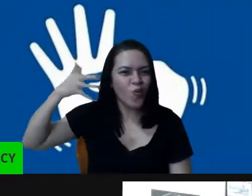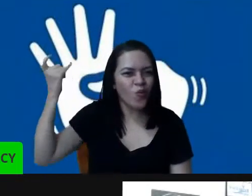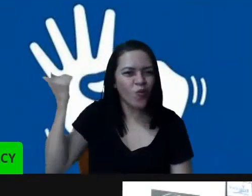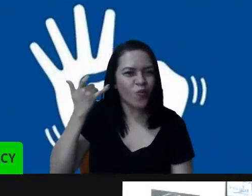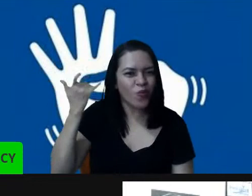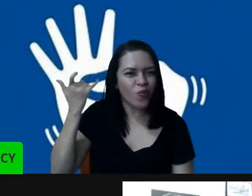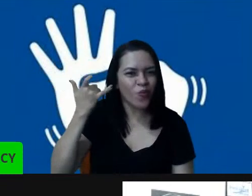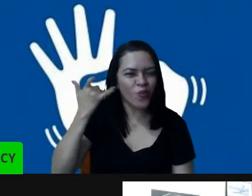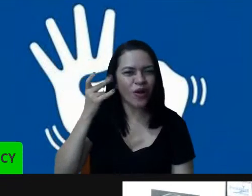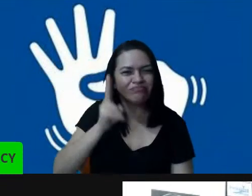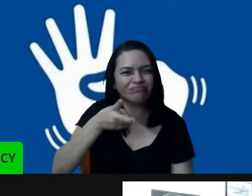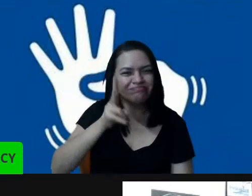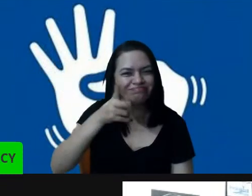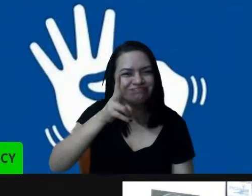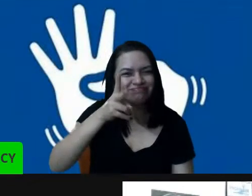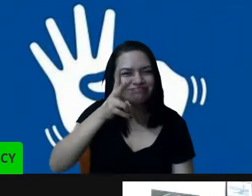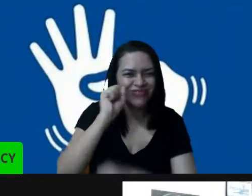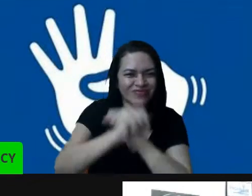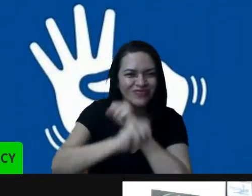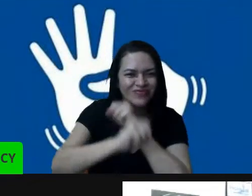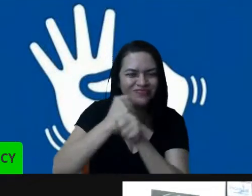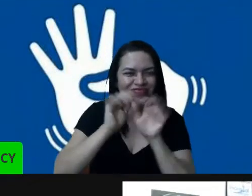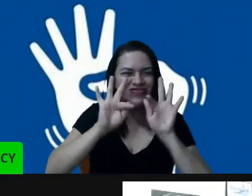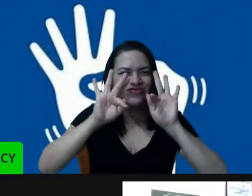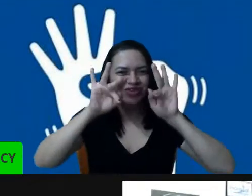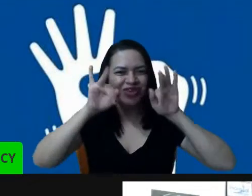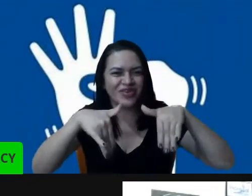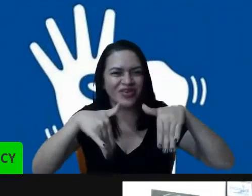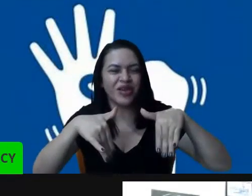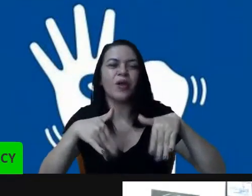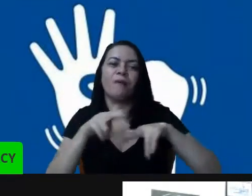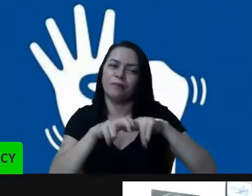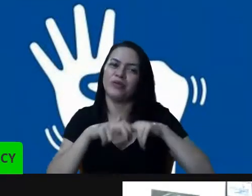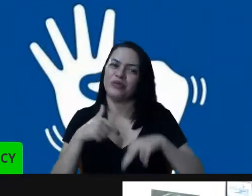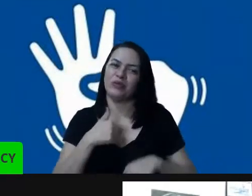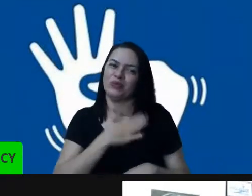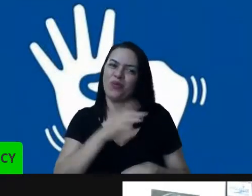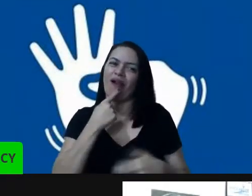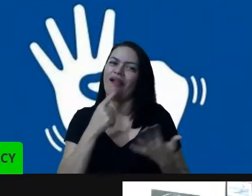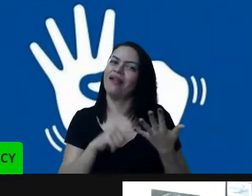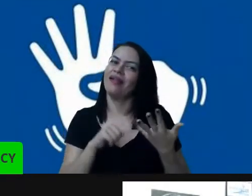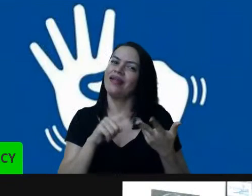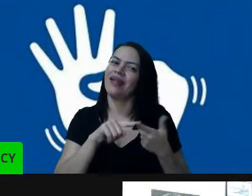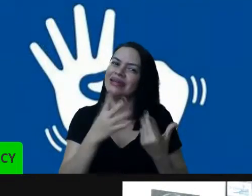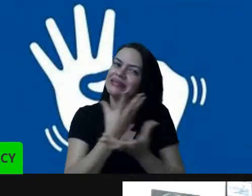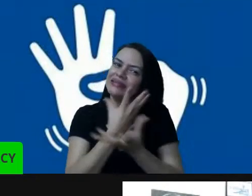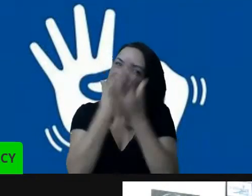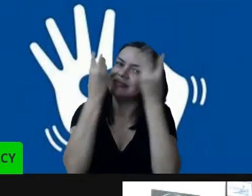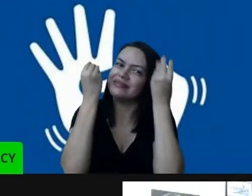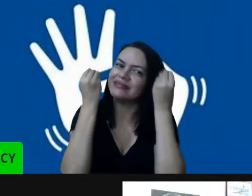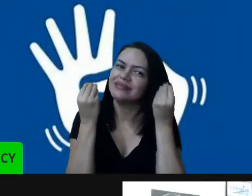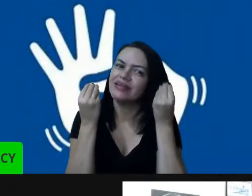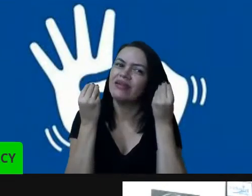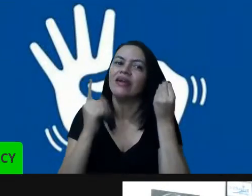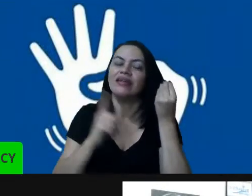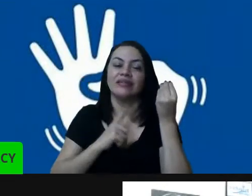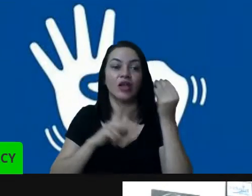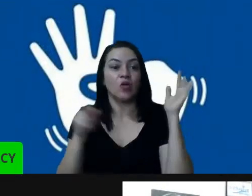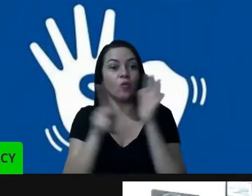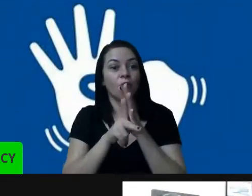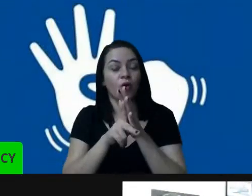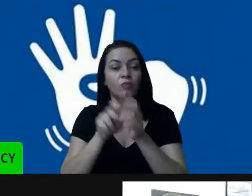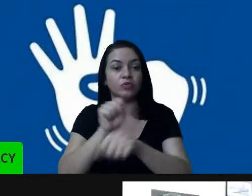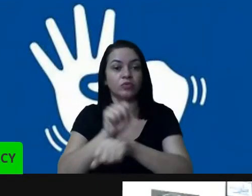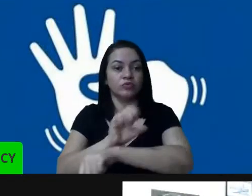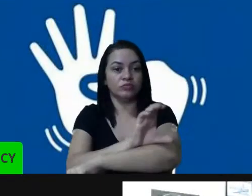gosto de citar, porque uma hora ou outra eu esqueço de um ou outro. Mas a gente tem muita produção que já começa. O próprio Sesc, Mãos